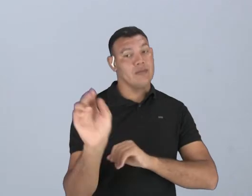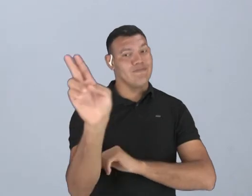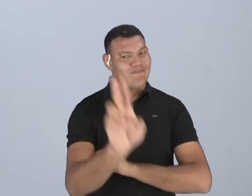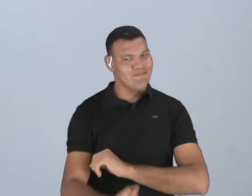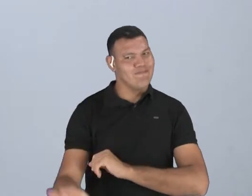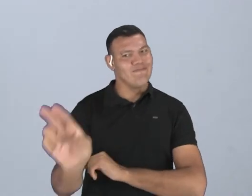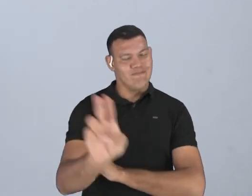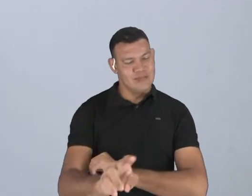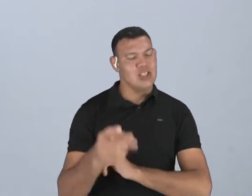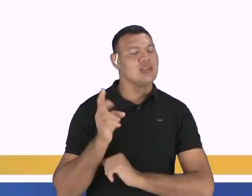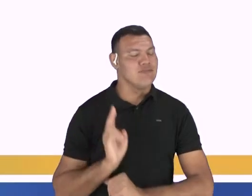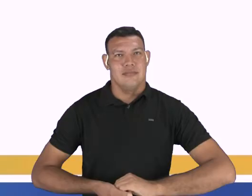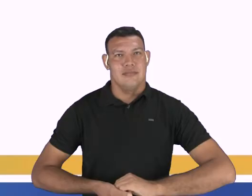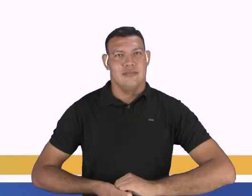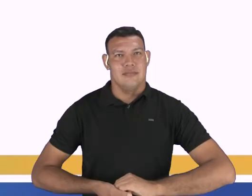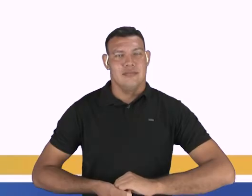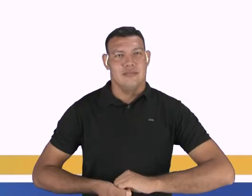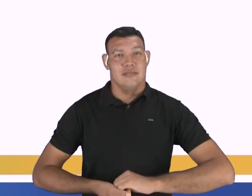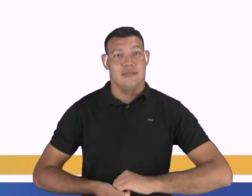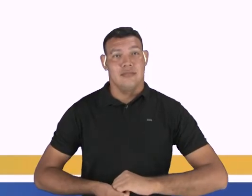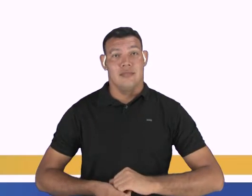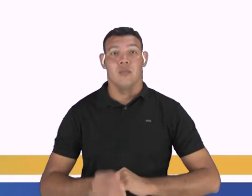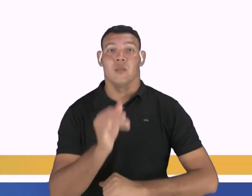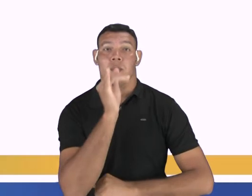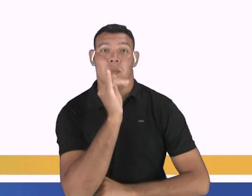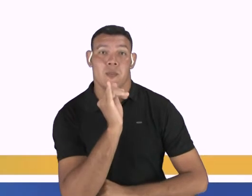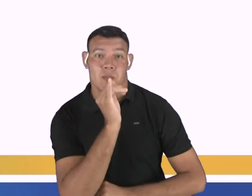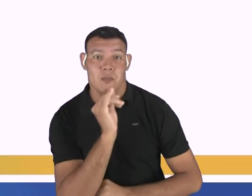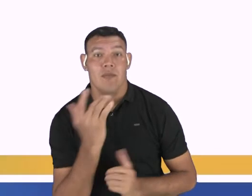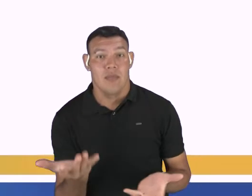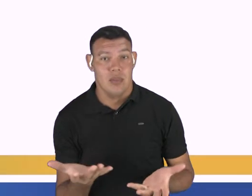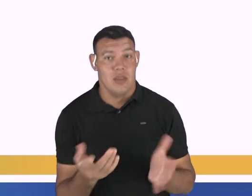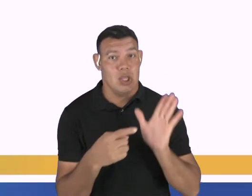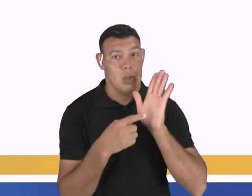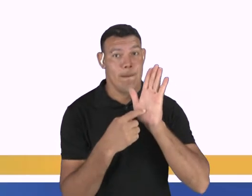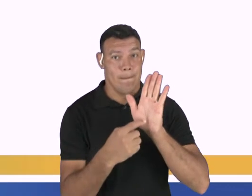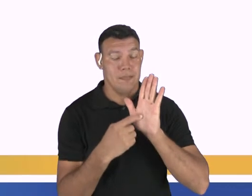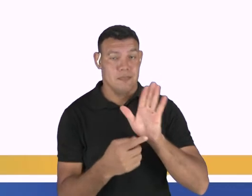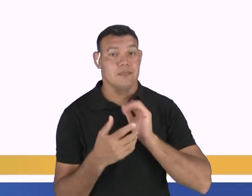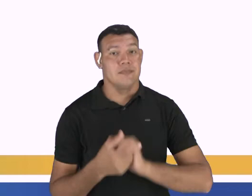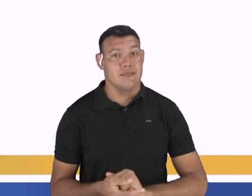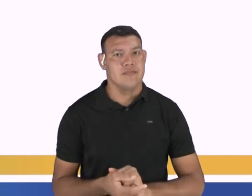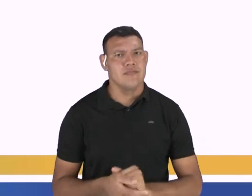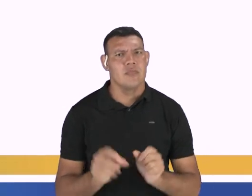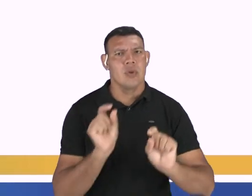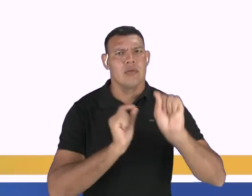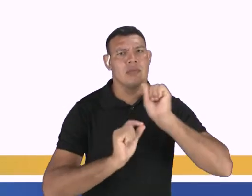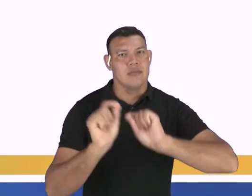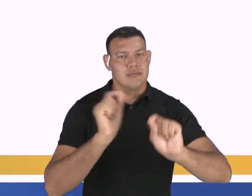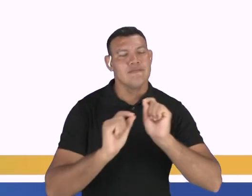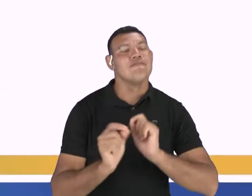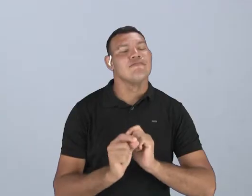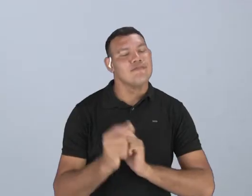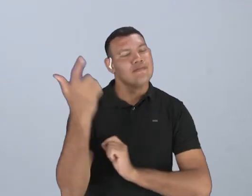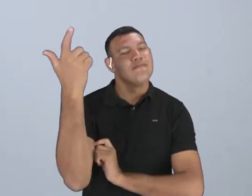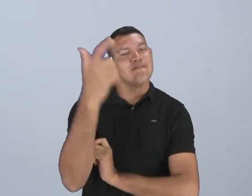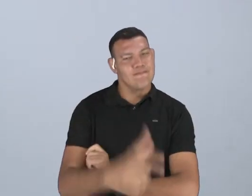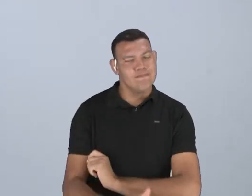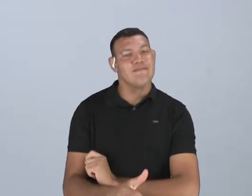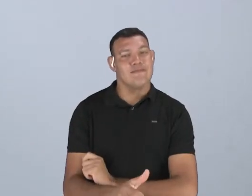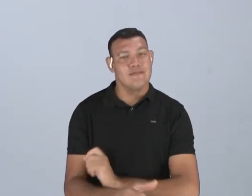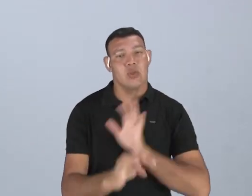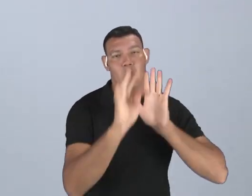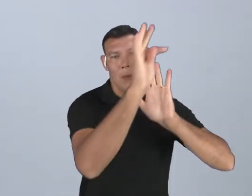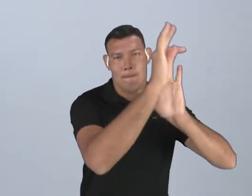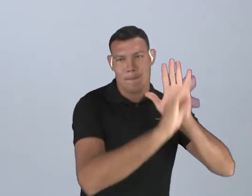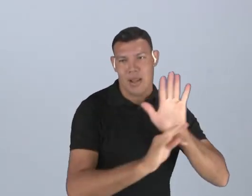para exemplificar o que nós falamos. O exemplo, pessoal, que vocês têm aqui recorre também, novamente, à intertextualidade, só